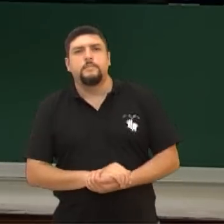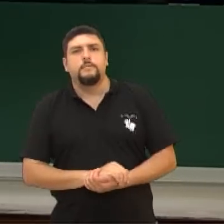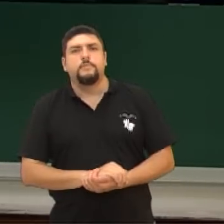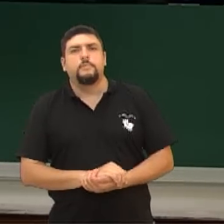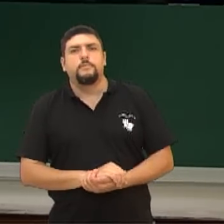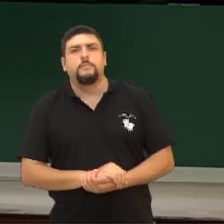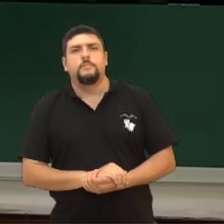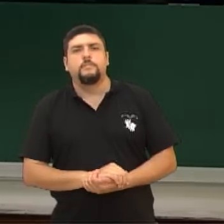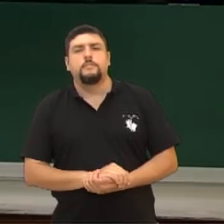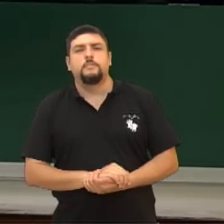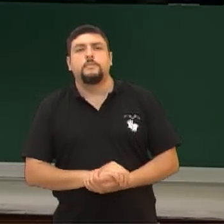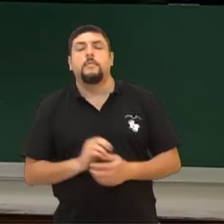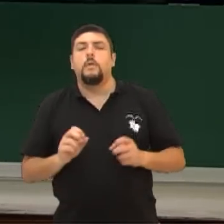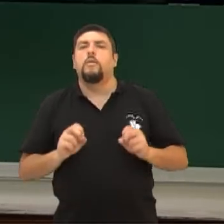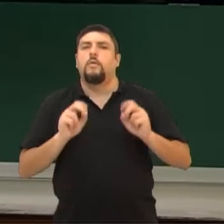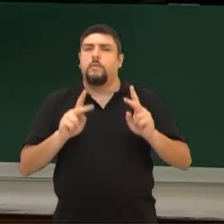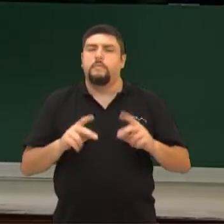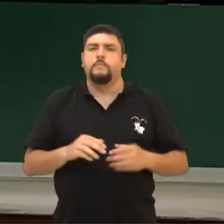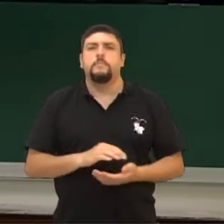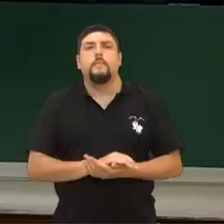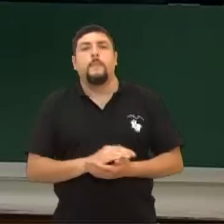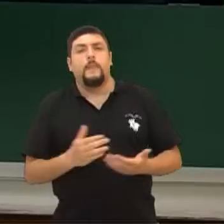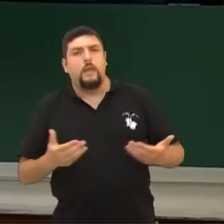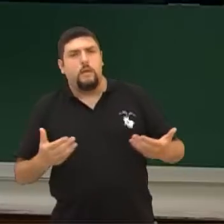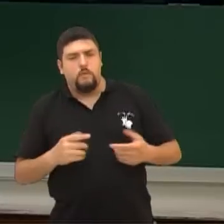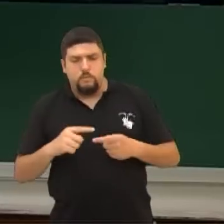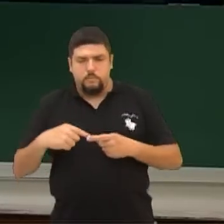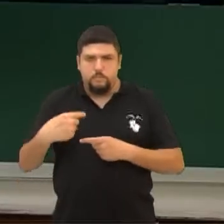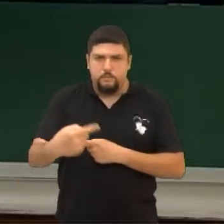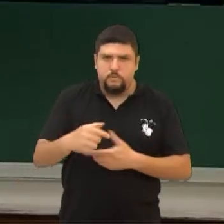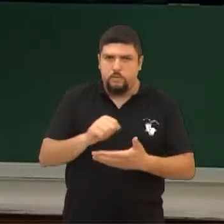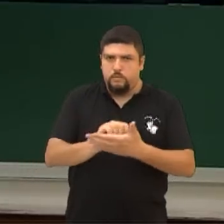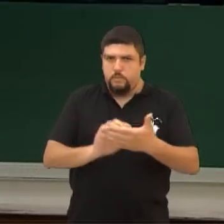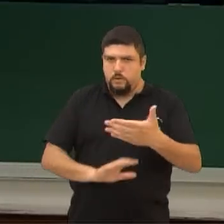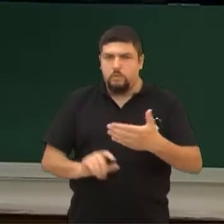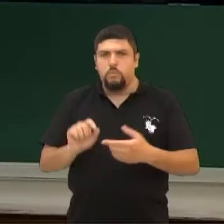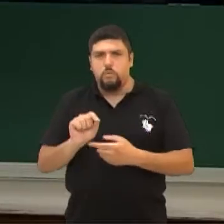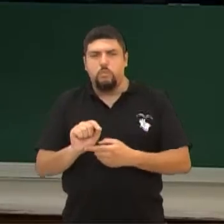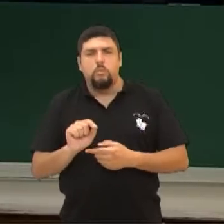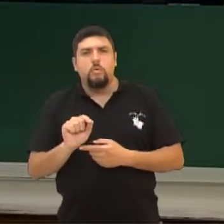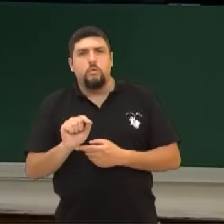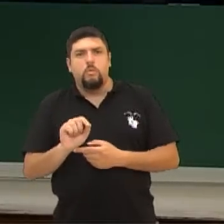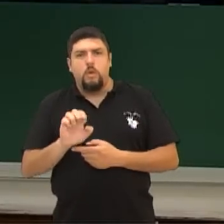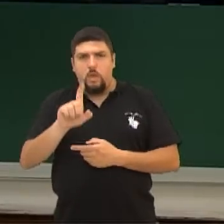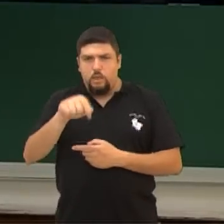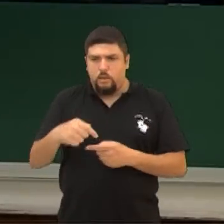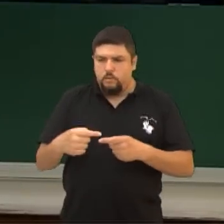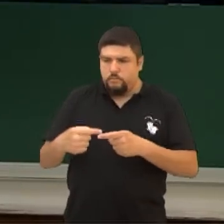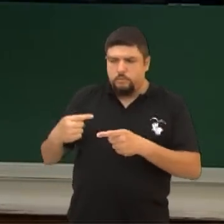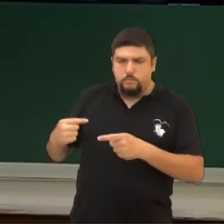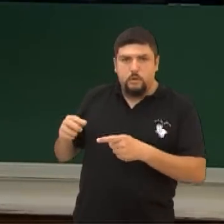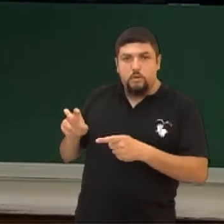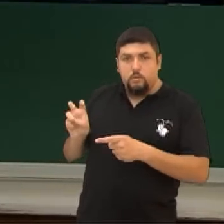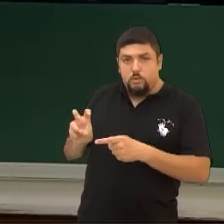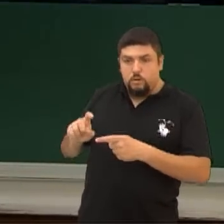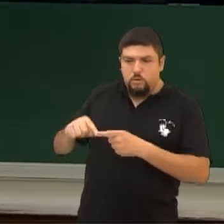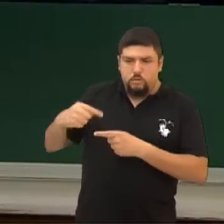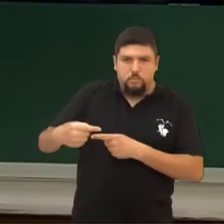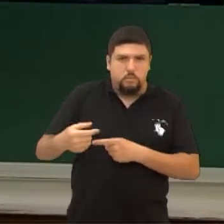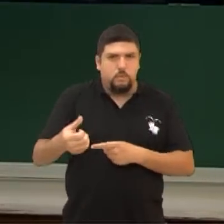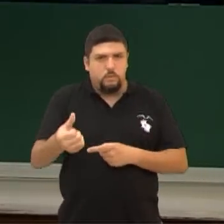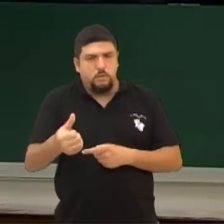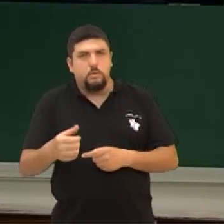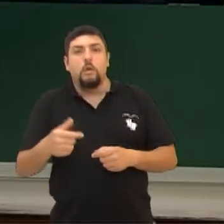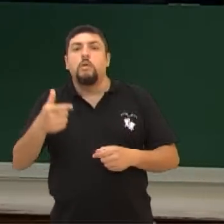acertado. Agora, o nosso próximo exercício é a continuidade daqueles 5 lá. De novo, nós